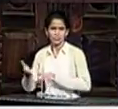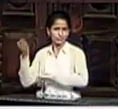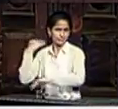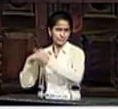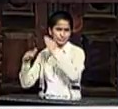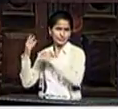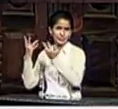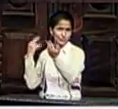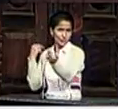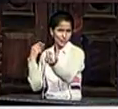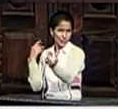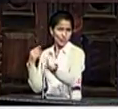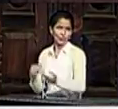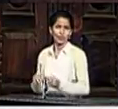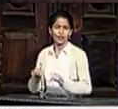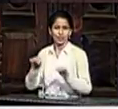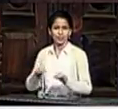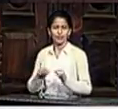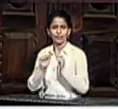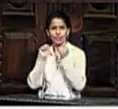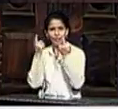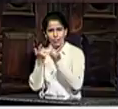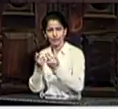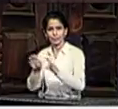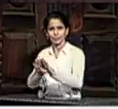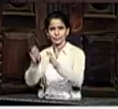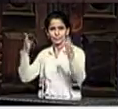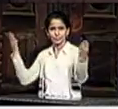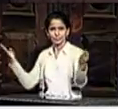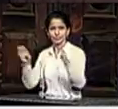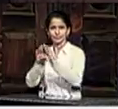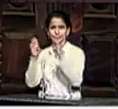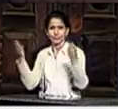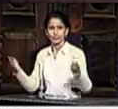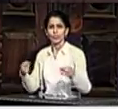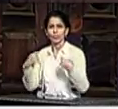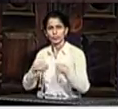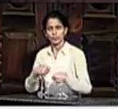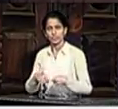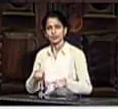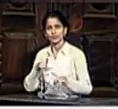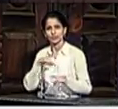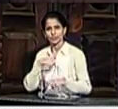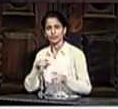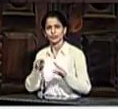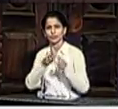Claro que a casa é uma casa aberta, mas existe também responsabilidade.